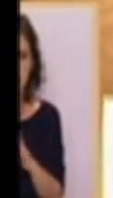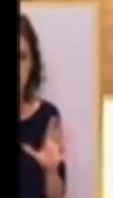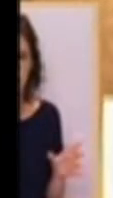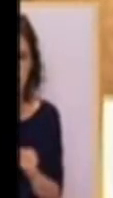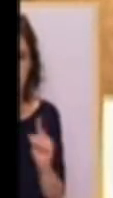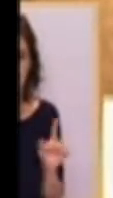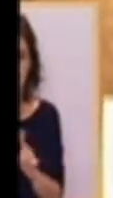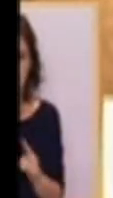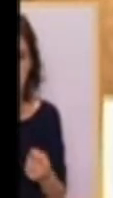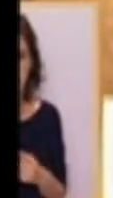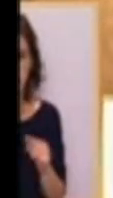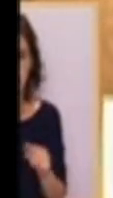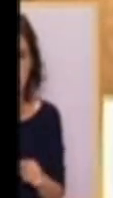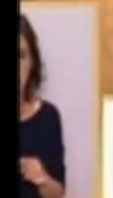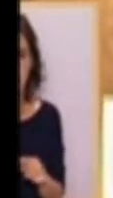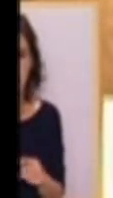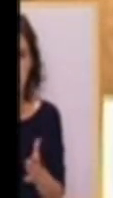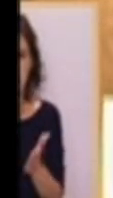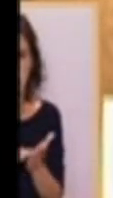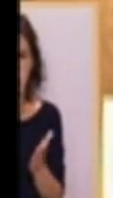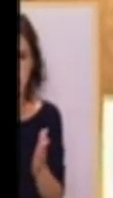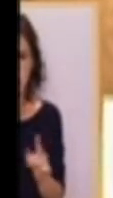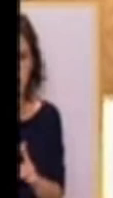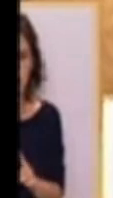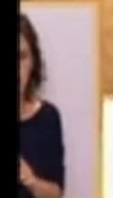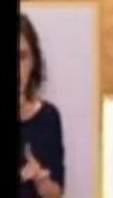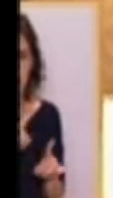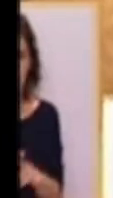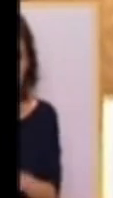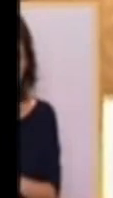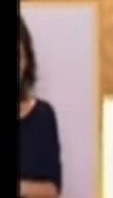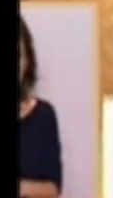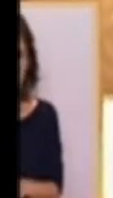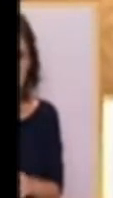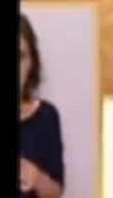compilações musicais. Neste parque que tens contrato específico, eram três diferentes.